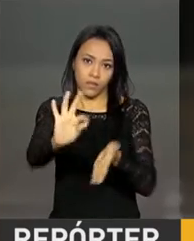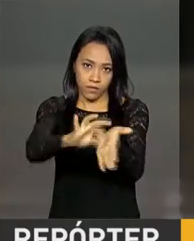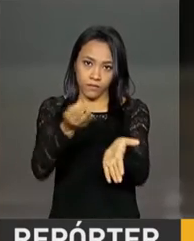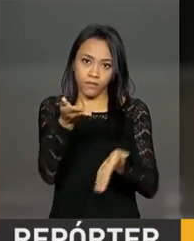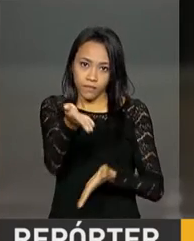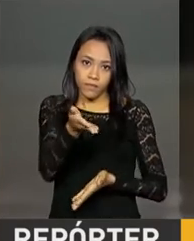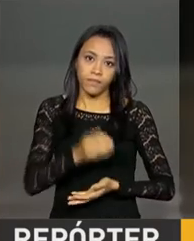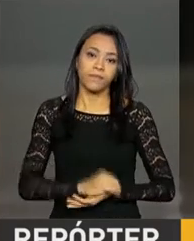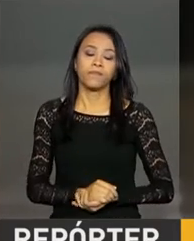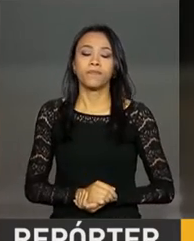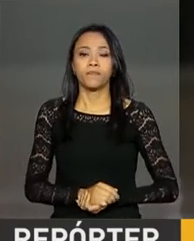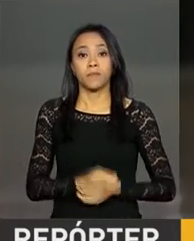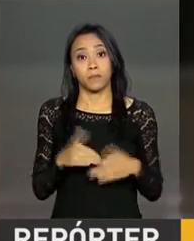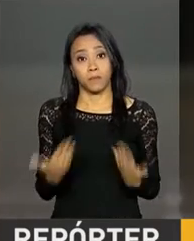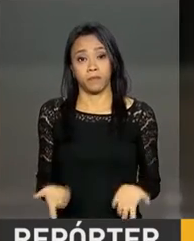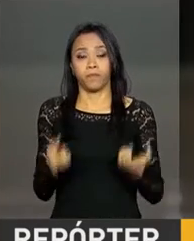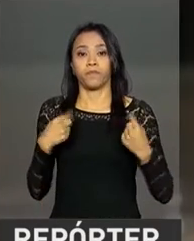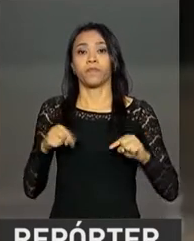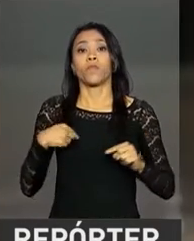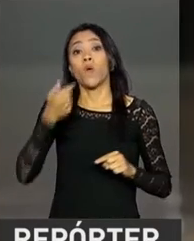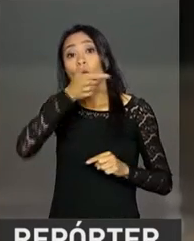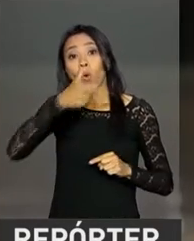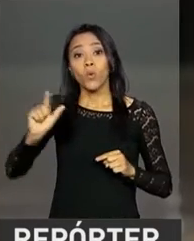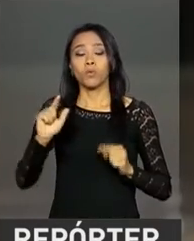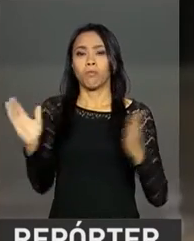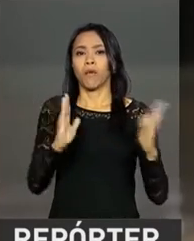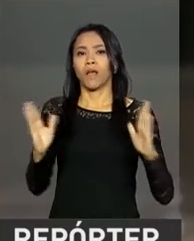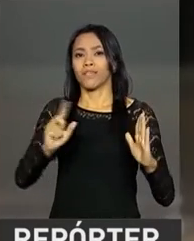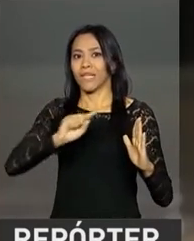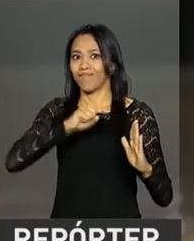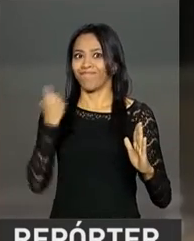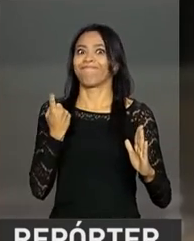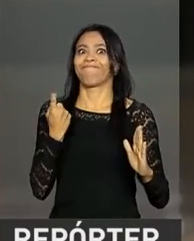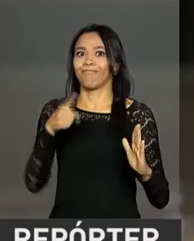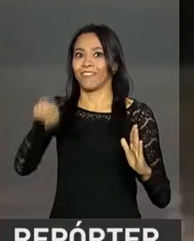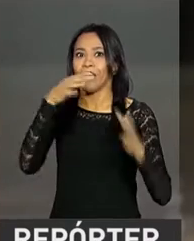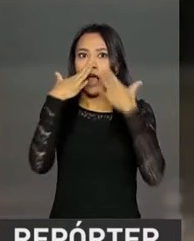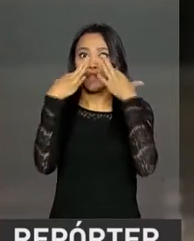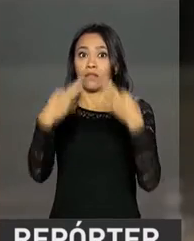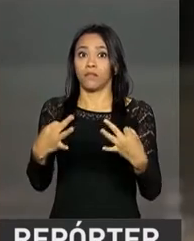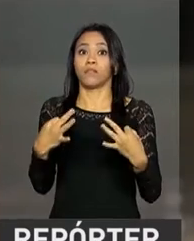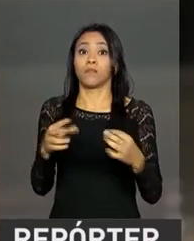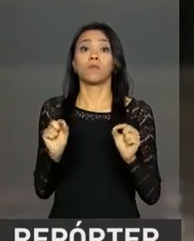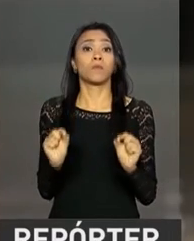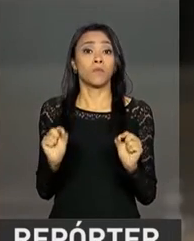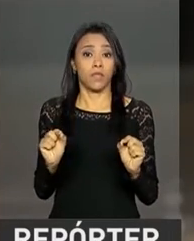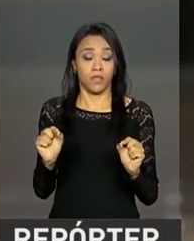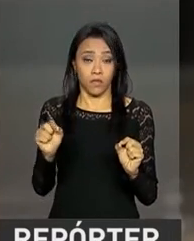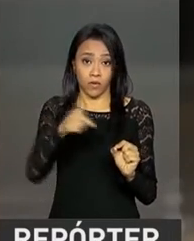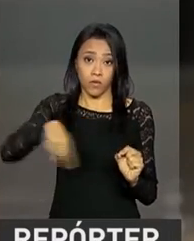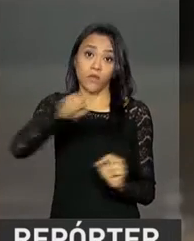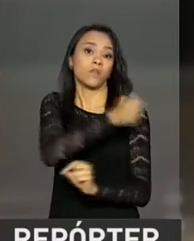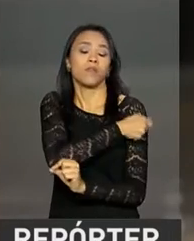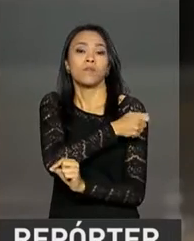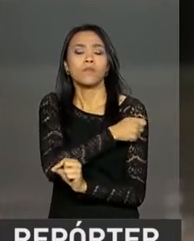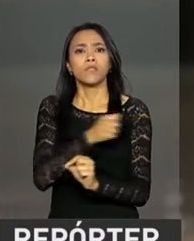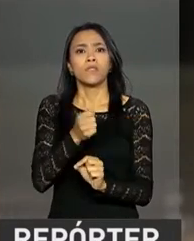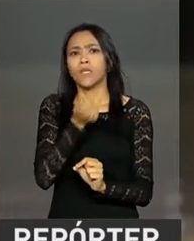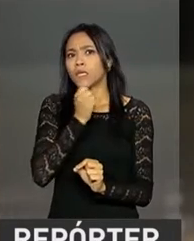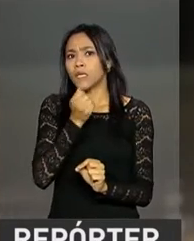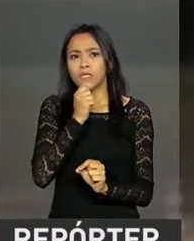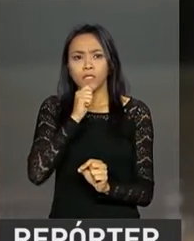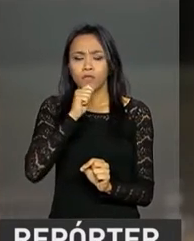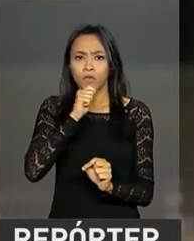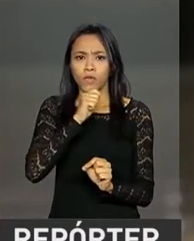sisfiesportal.mec.gov.br leandro um outro prazo e que os estudantes devem estar atentos ao prazo e os estudantes que não foram selecionados